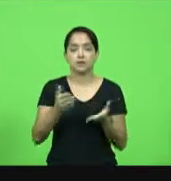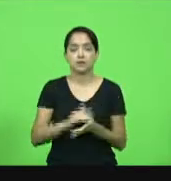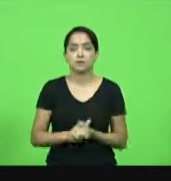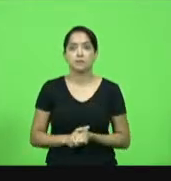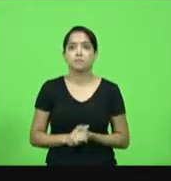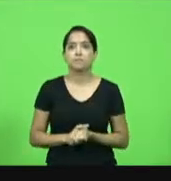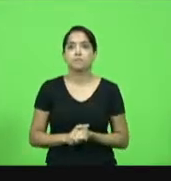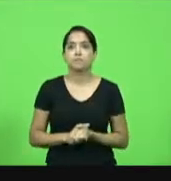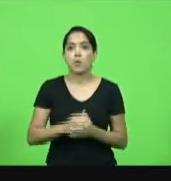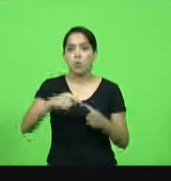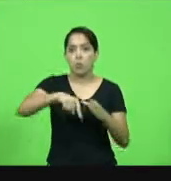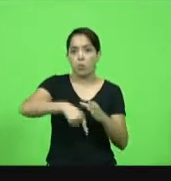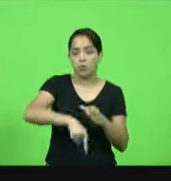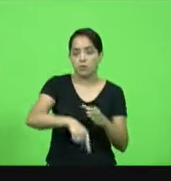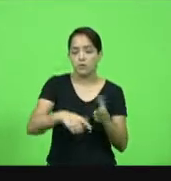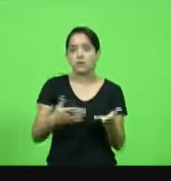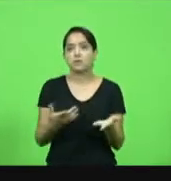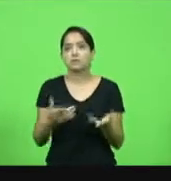Buracos,